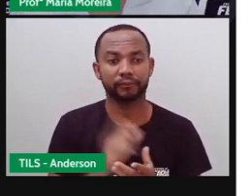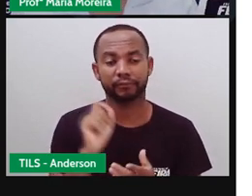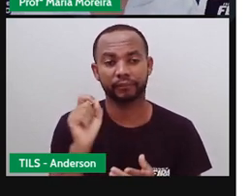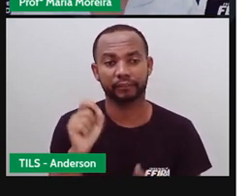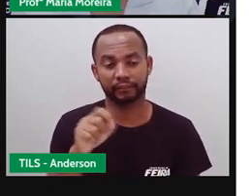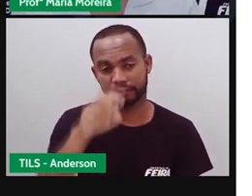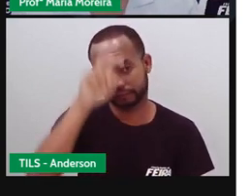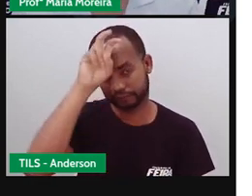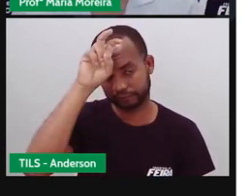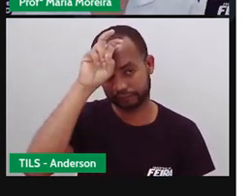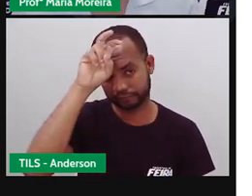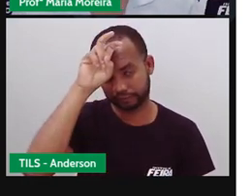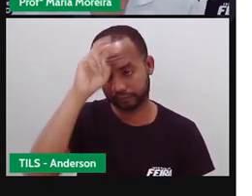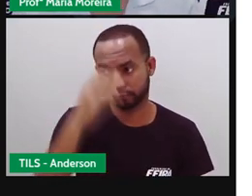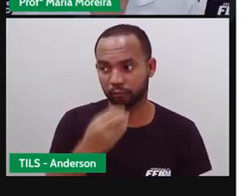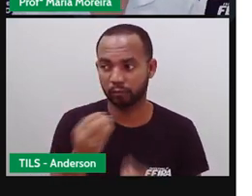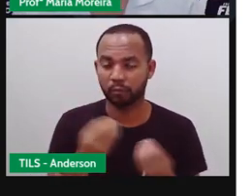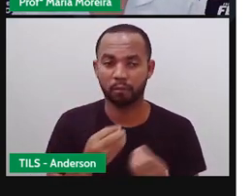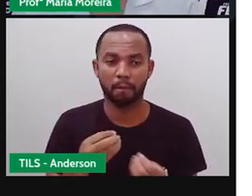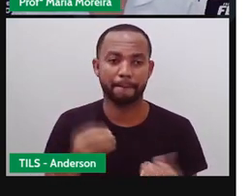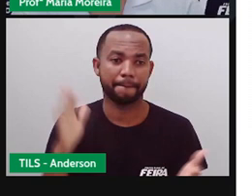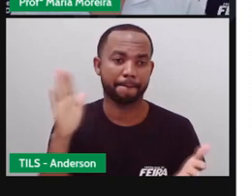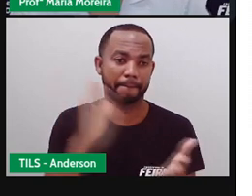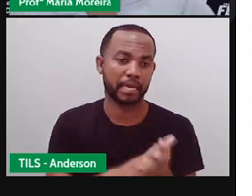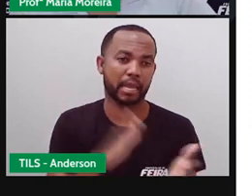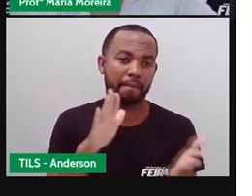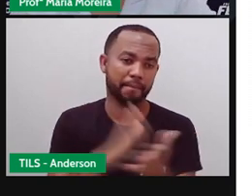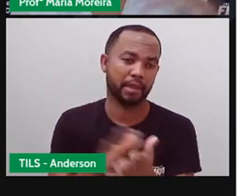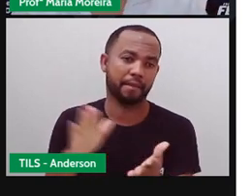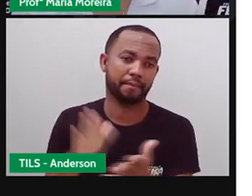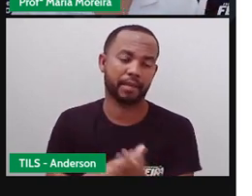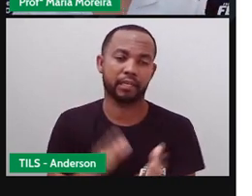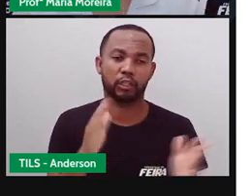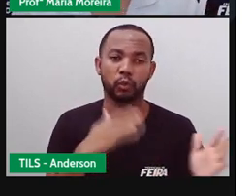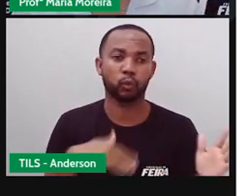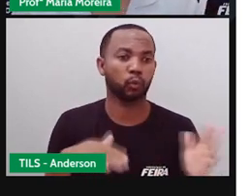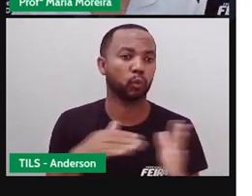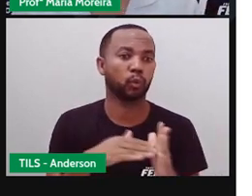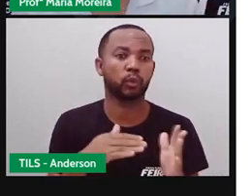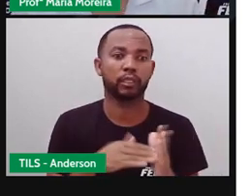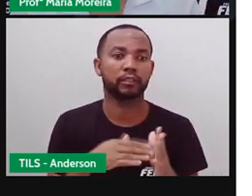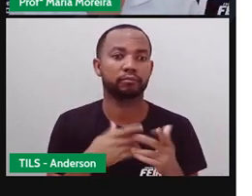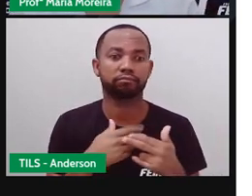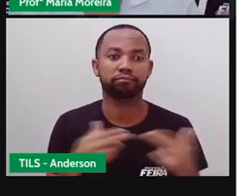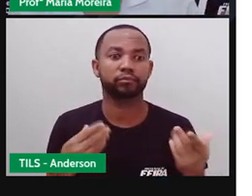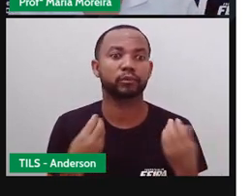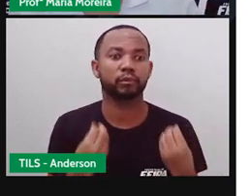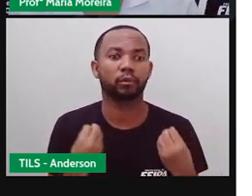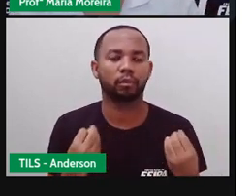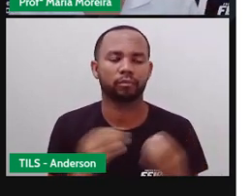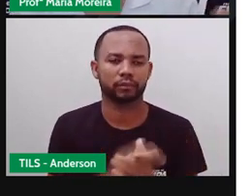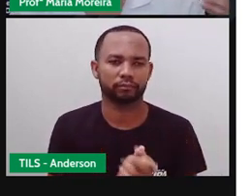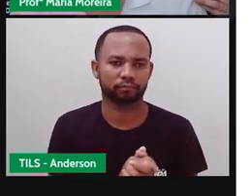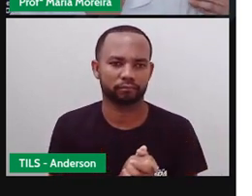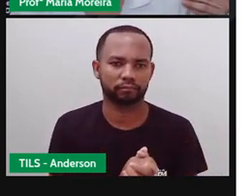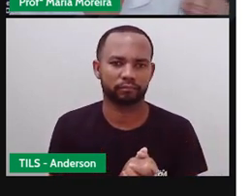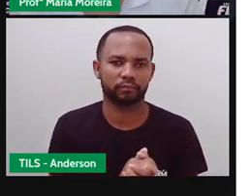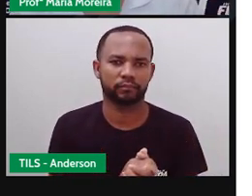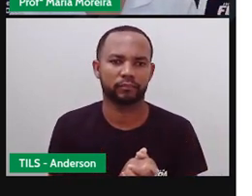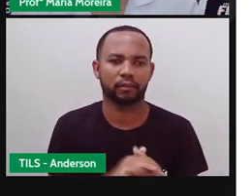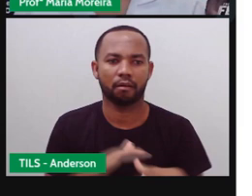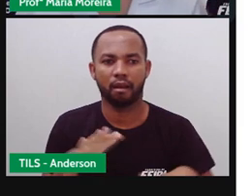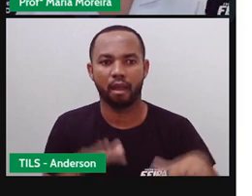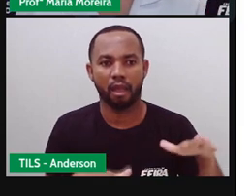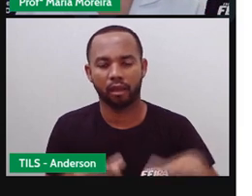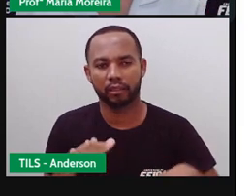barata a gente não pode matar todas sente matas baratas a gente quebra e já matar todas as baratas do planeta a gente vai quebrar com quem com o